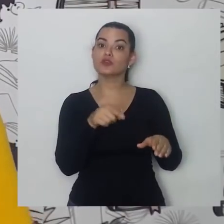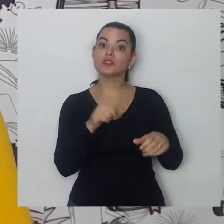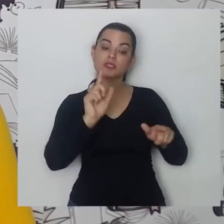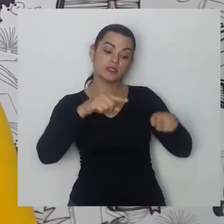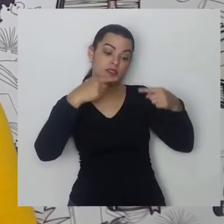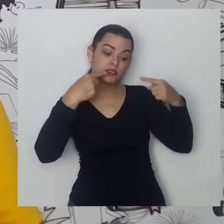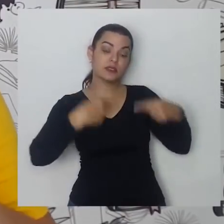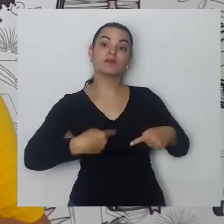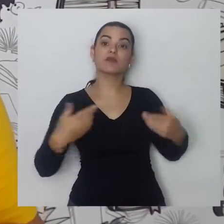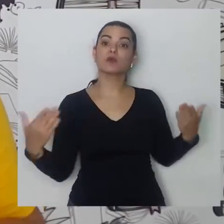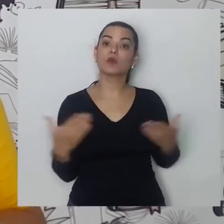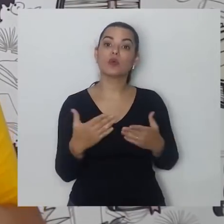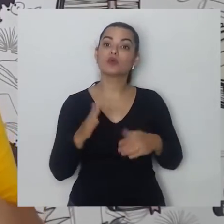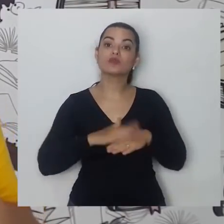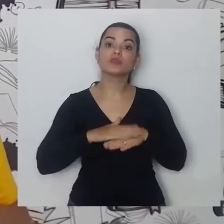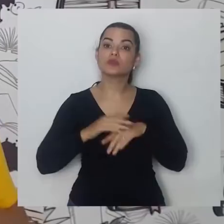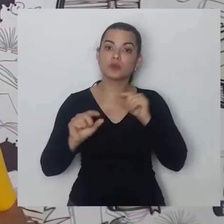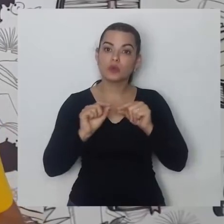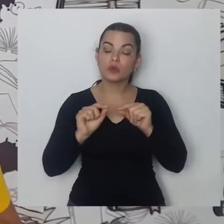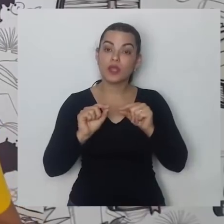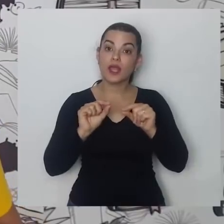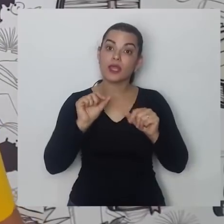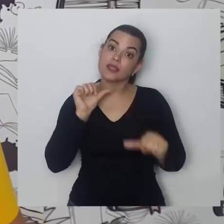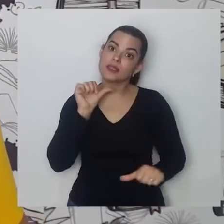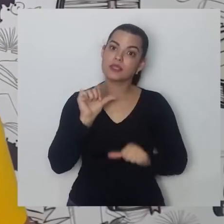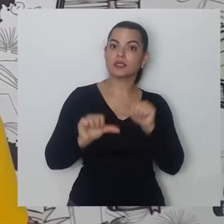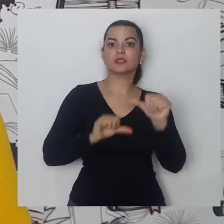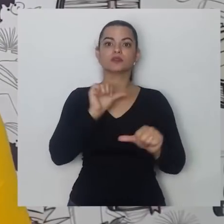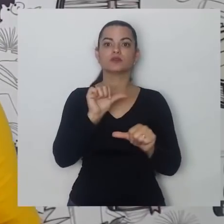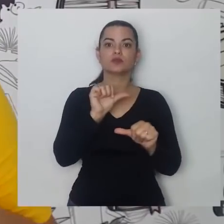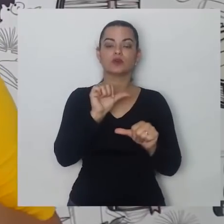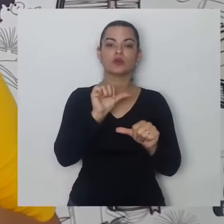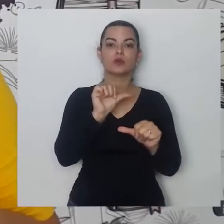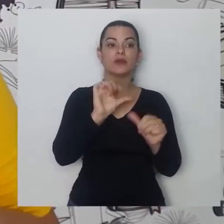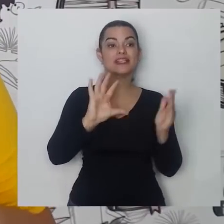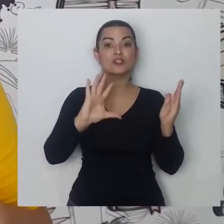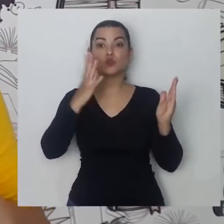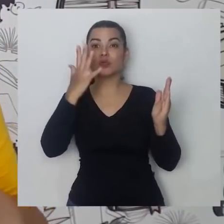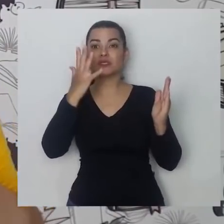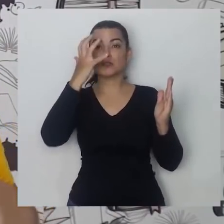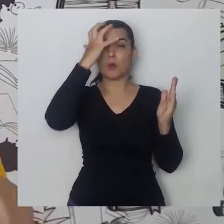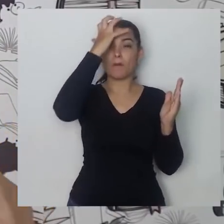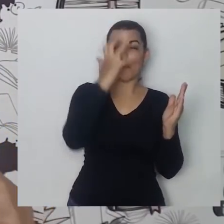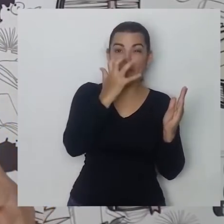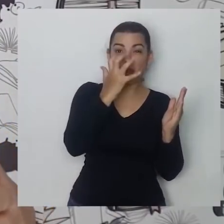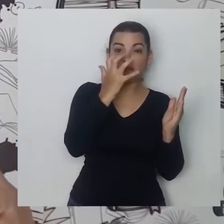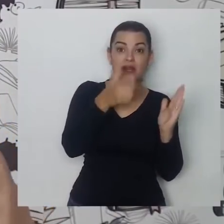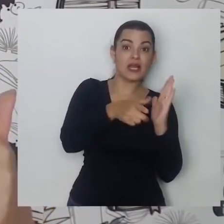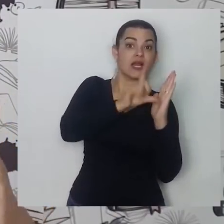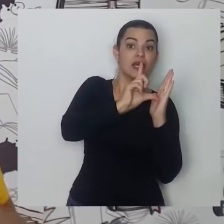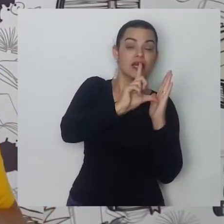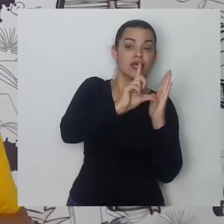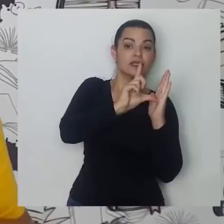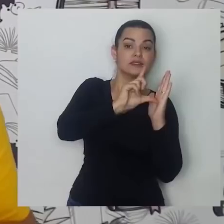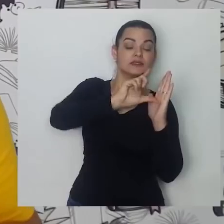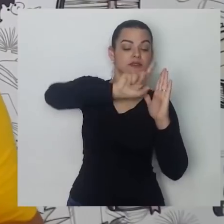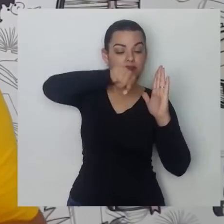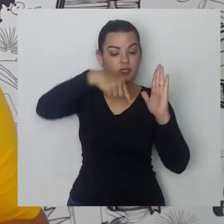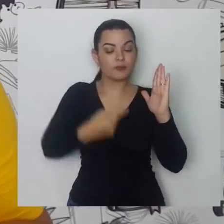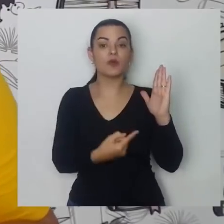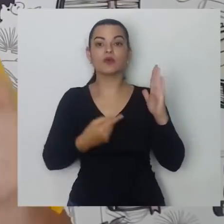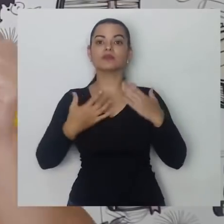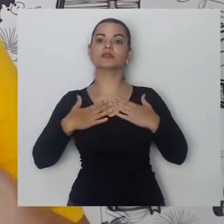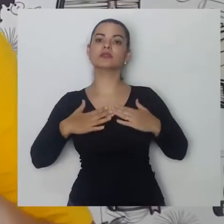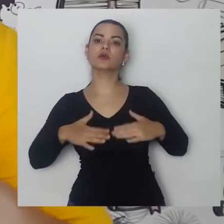seu desafio é transformar essa situação em uma situação mais tranquila, mais